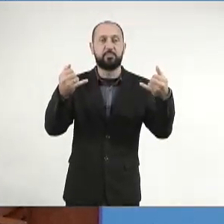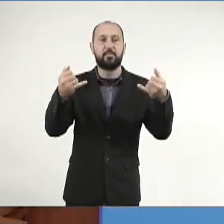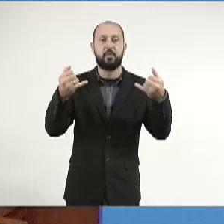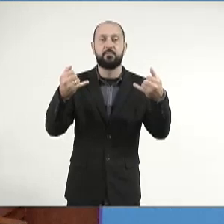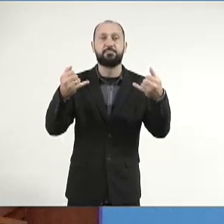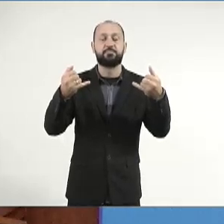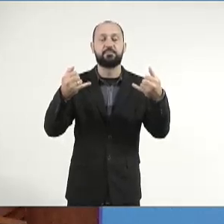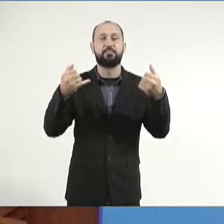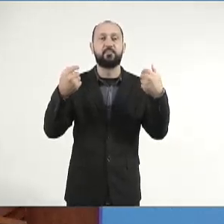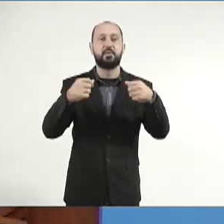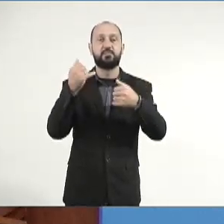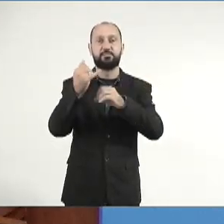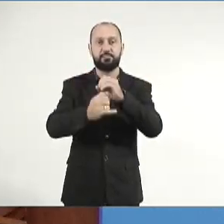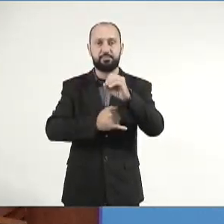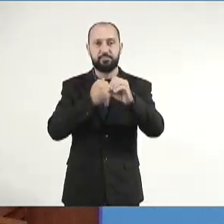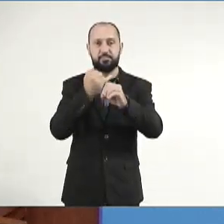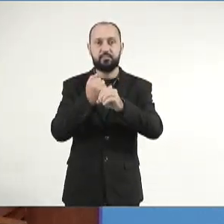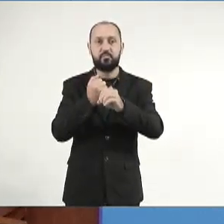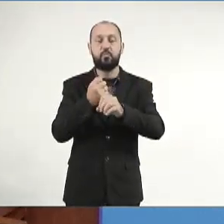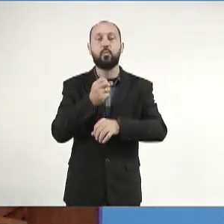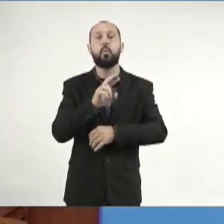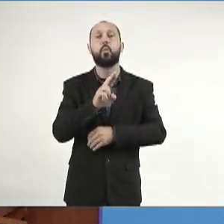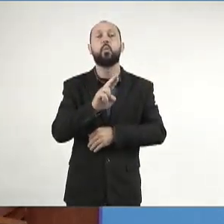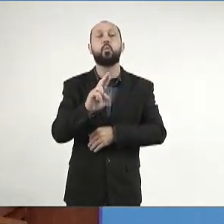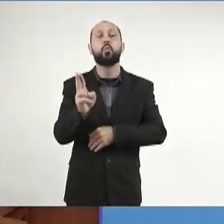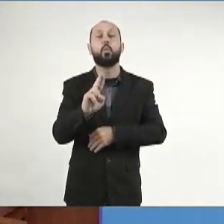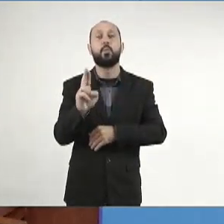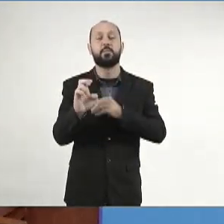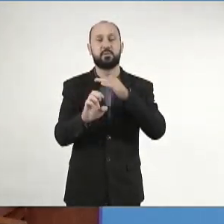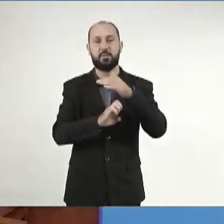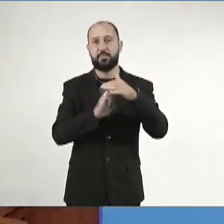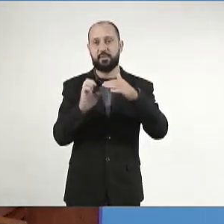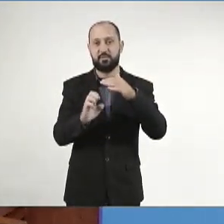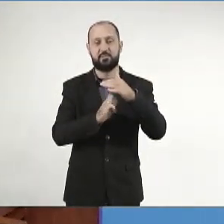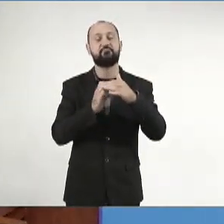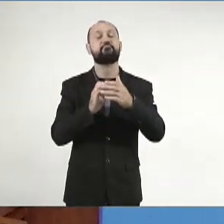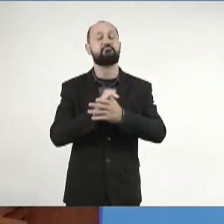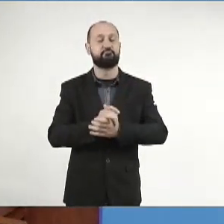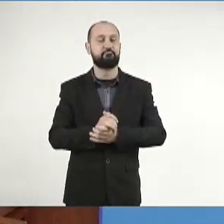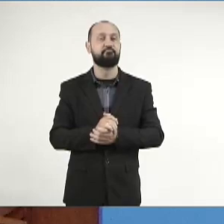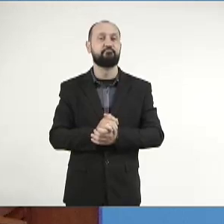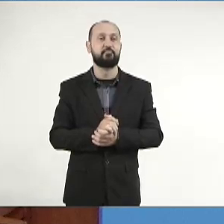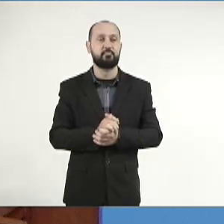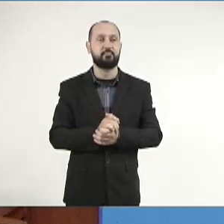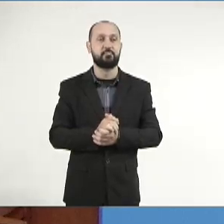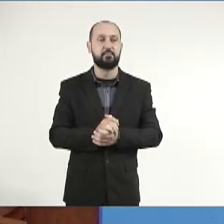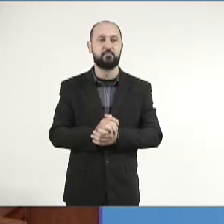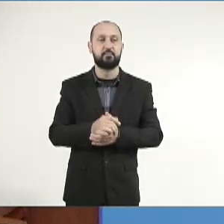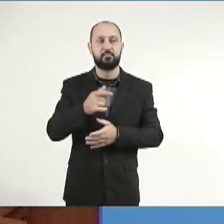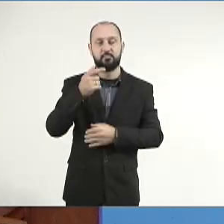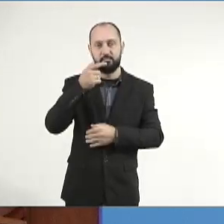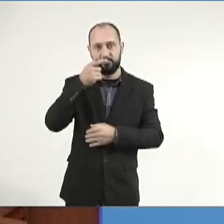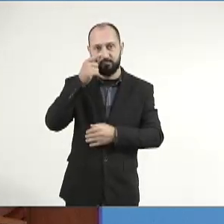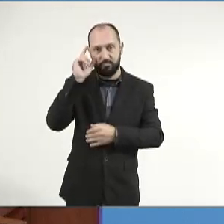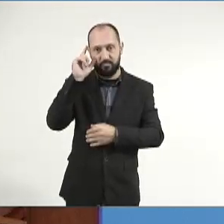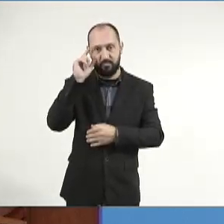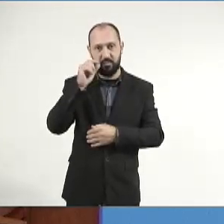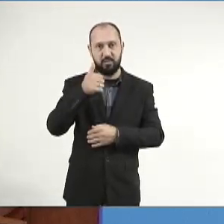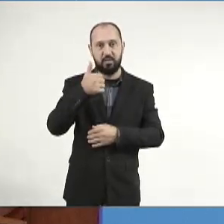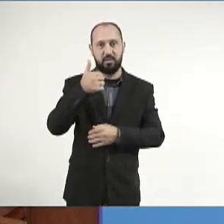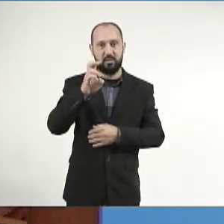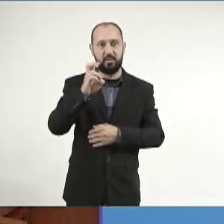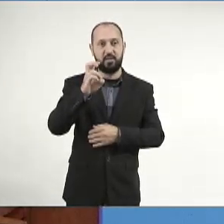transmissão de internet, o nome da empresa. Então, ontem foram